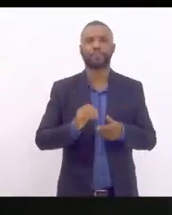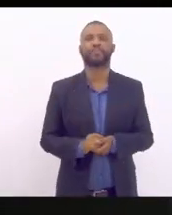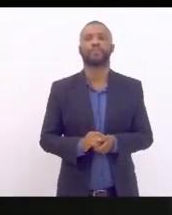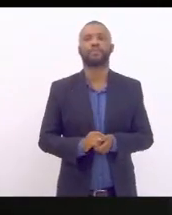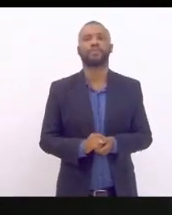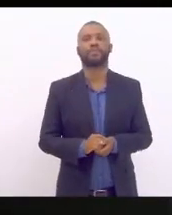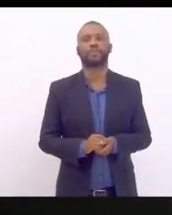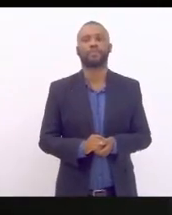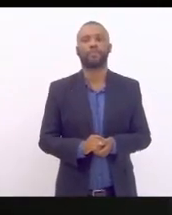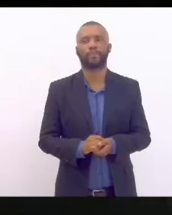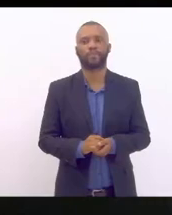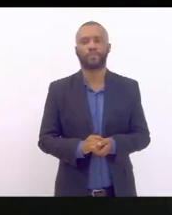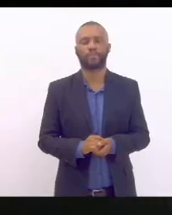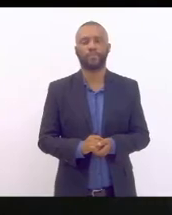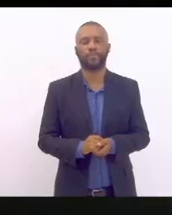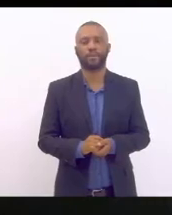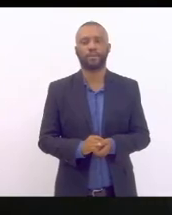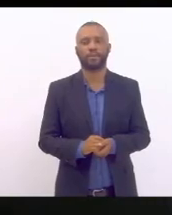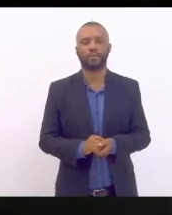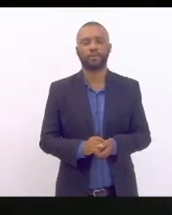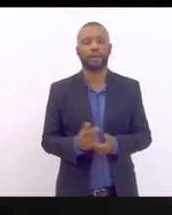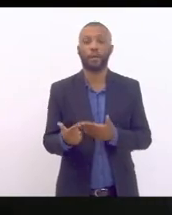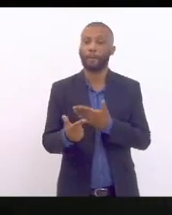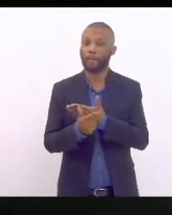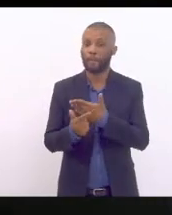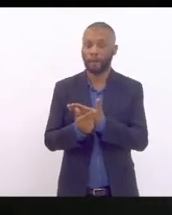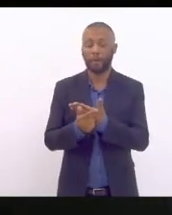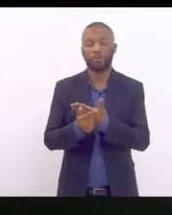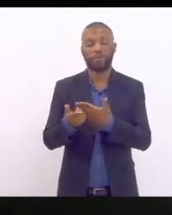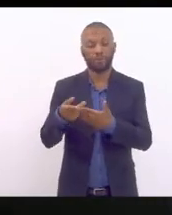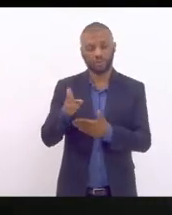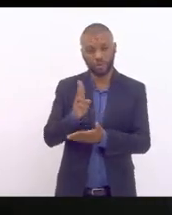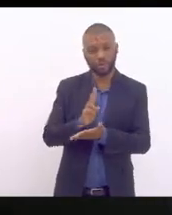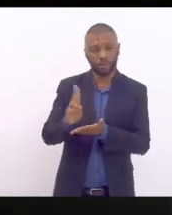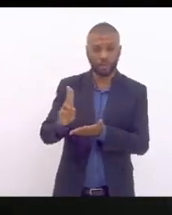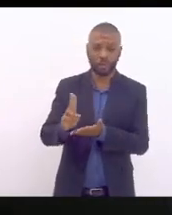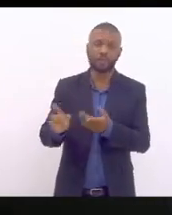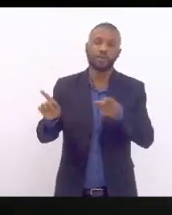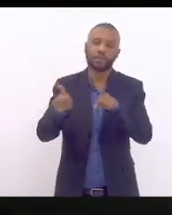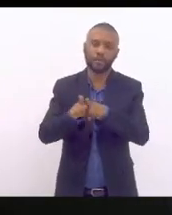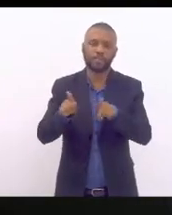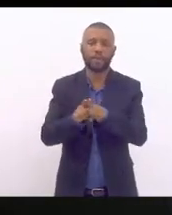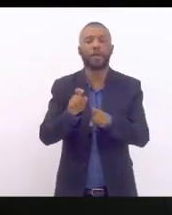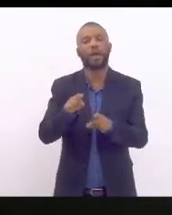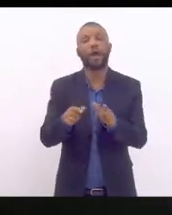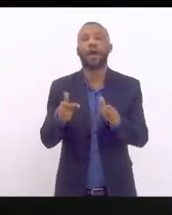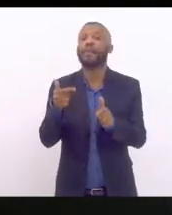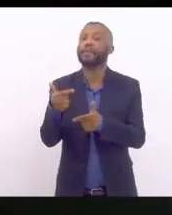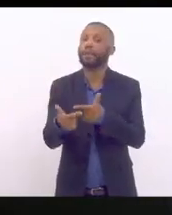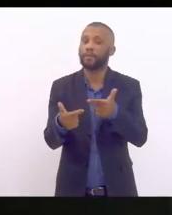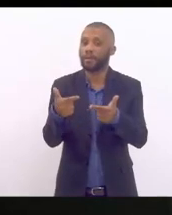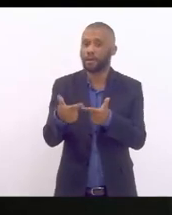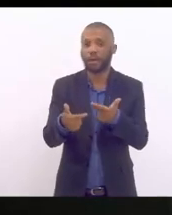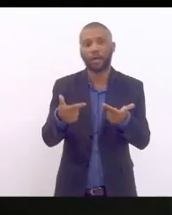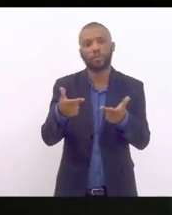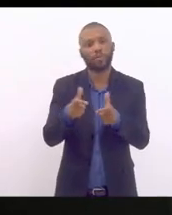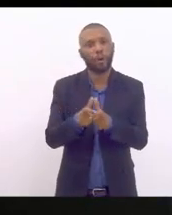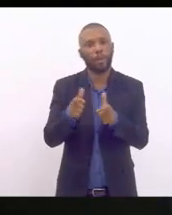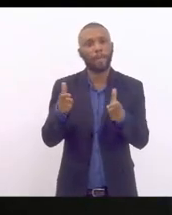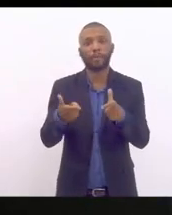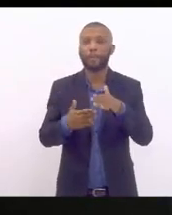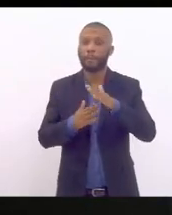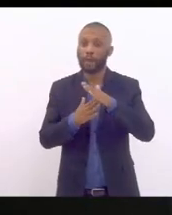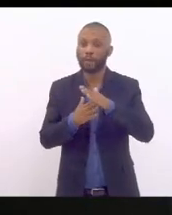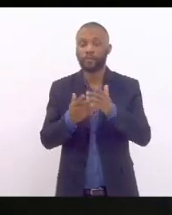para Além disso inclusive o papel da universidade é também atuar no aumento médio